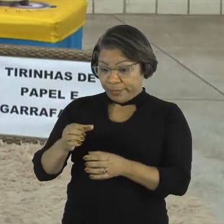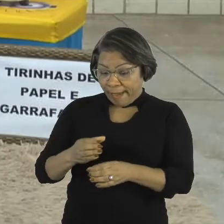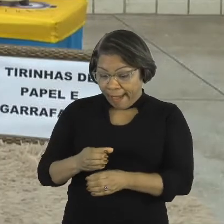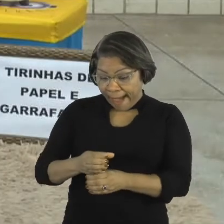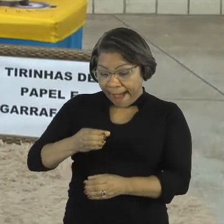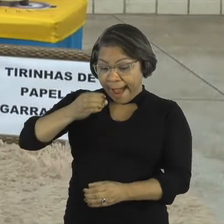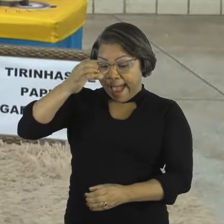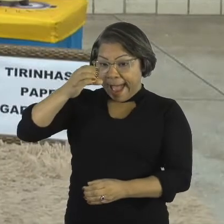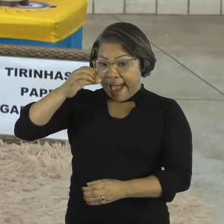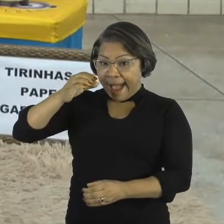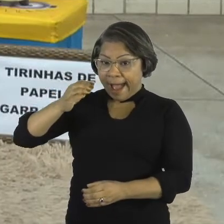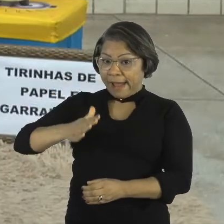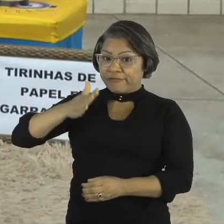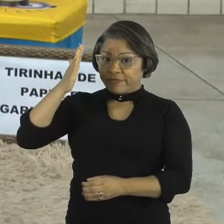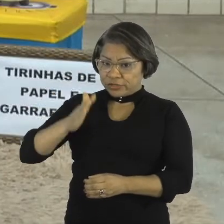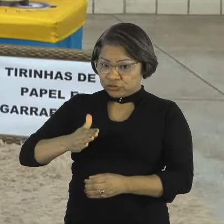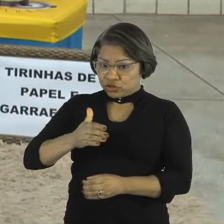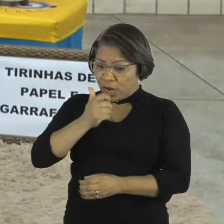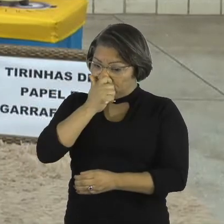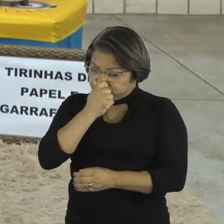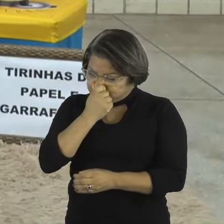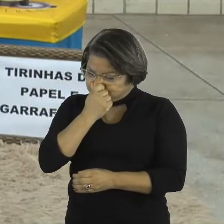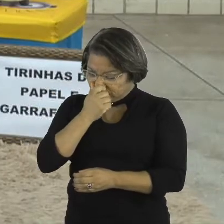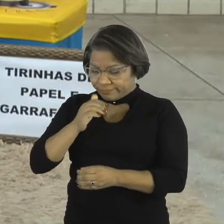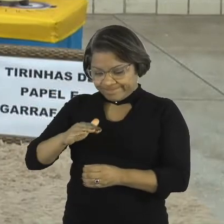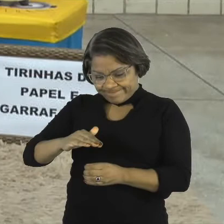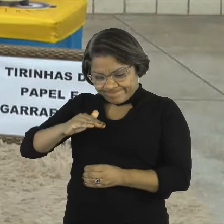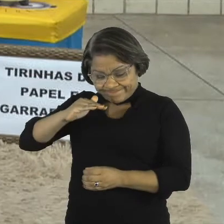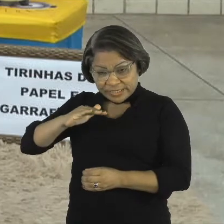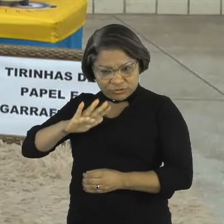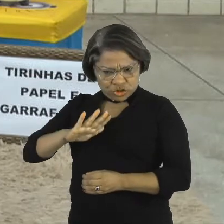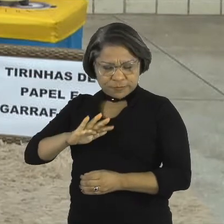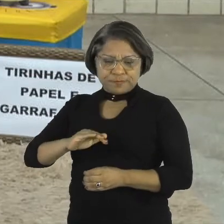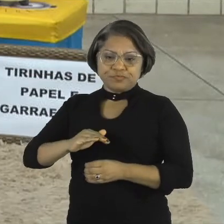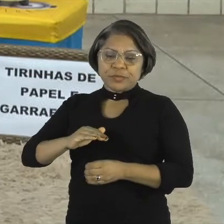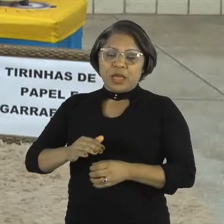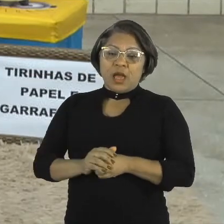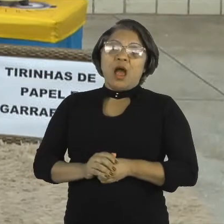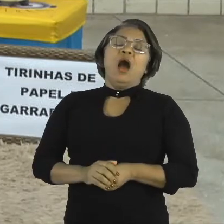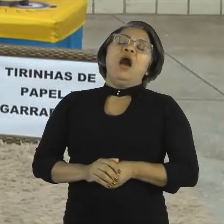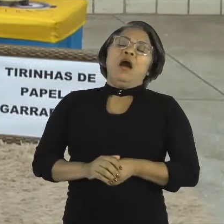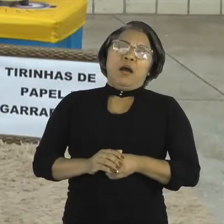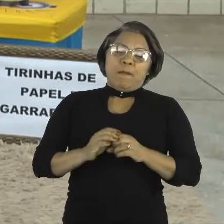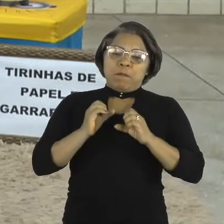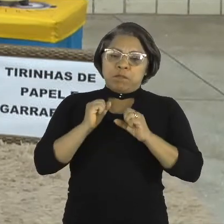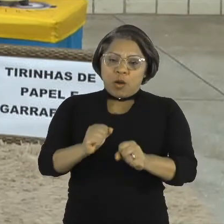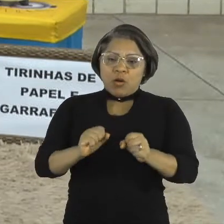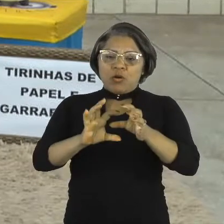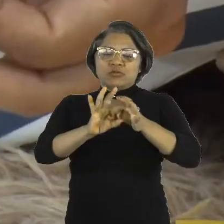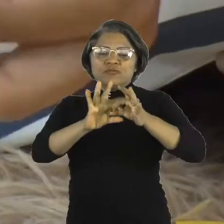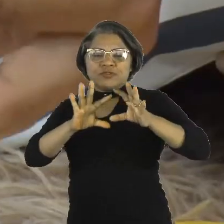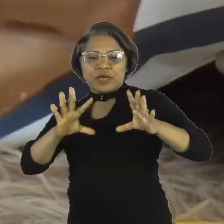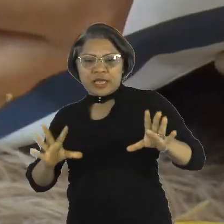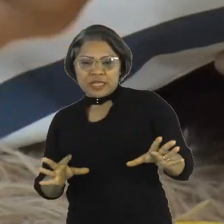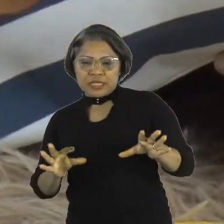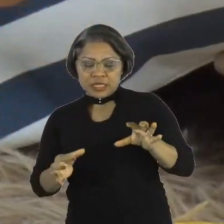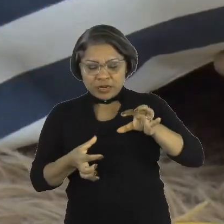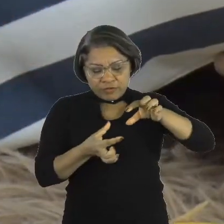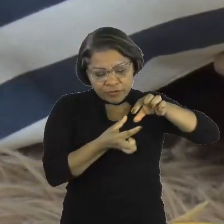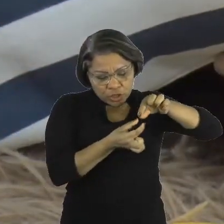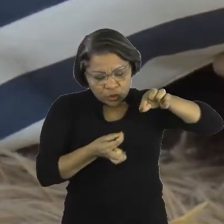continuar a brincadeira, deixe ele continuar à vontade. Pode estar retirando as tirinhas de dentro e